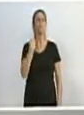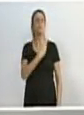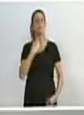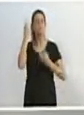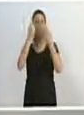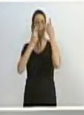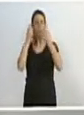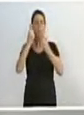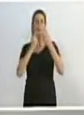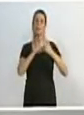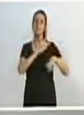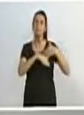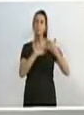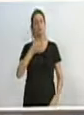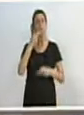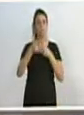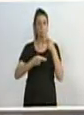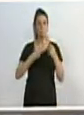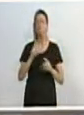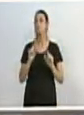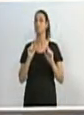de pronto aqui da AMP,